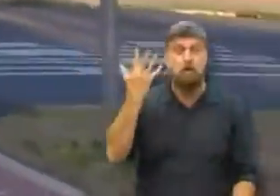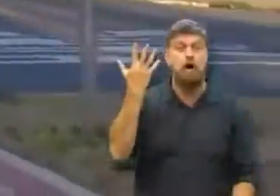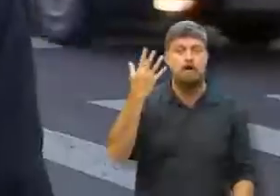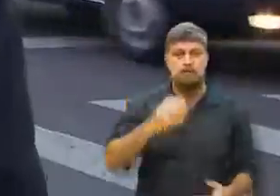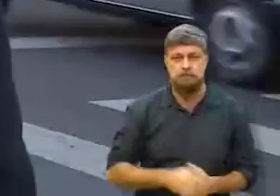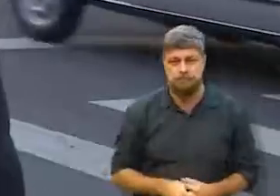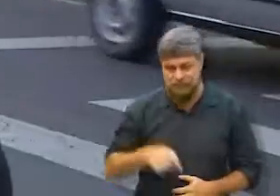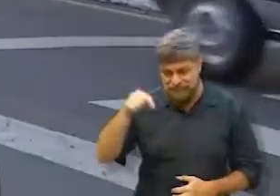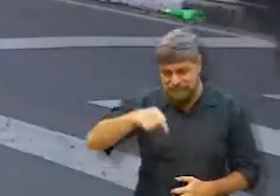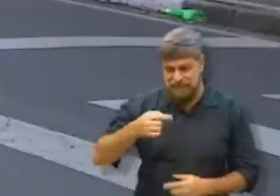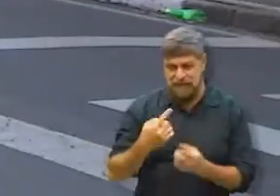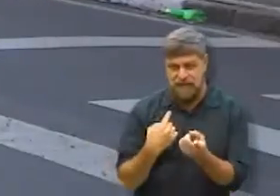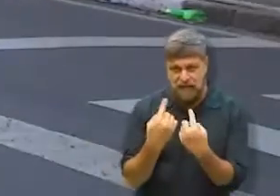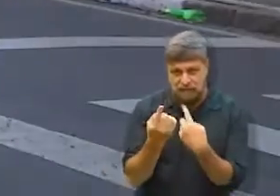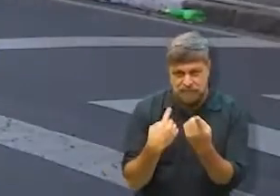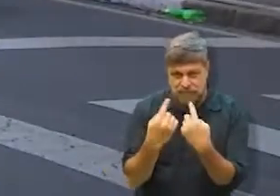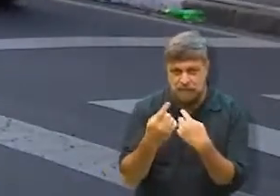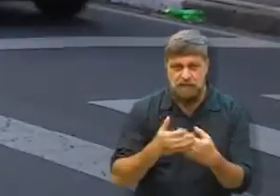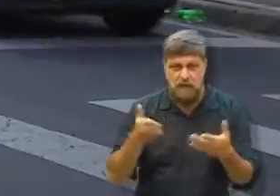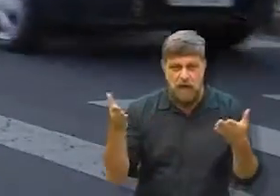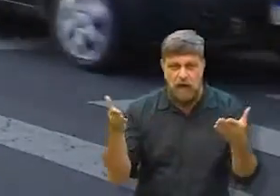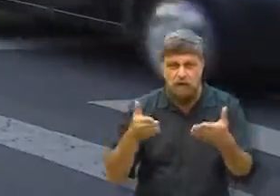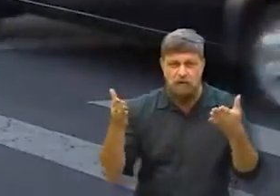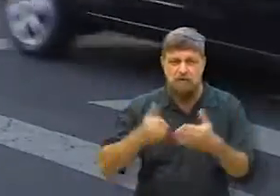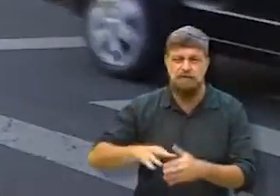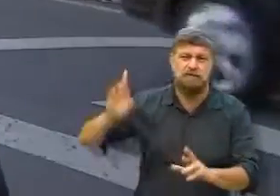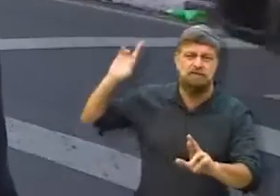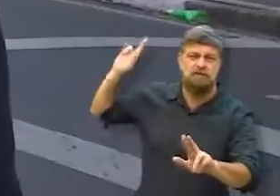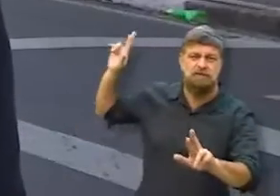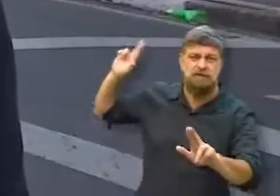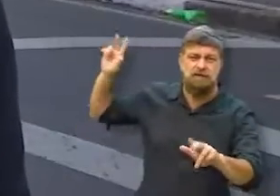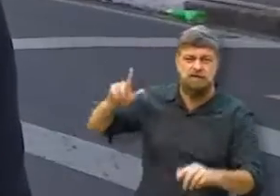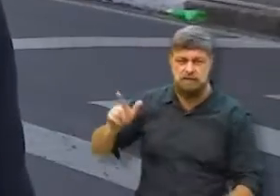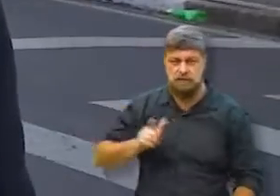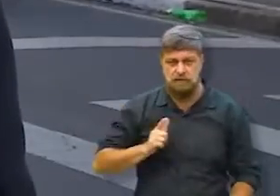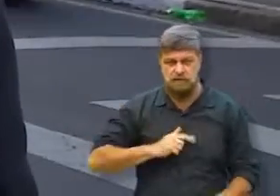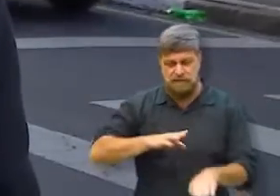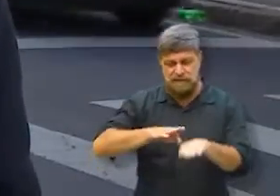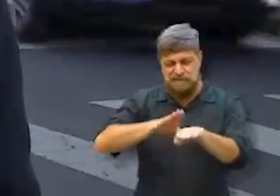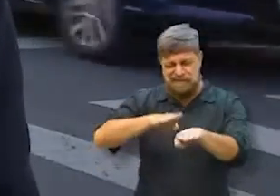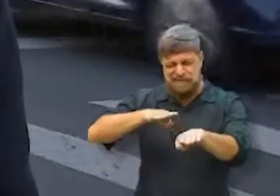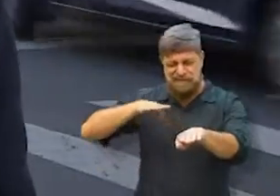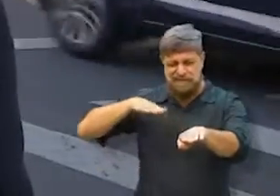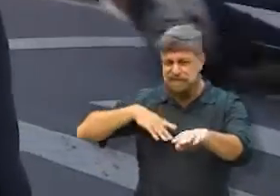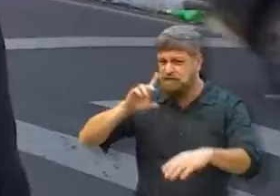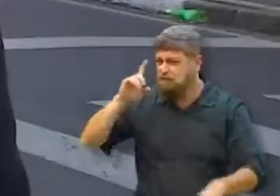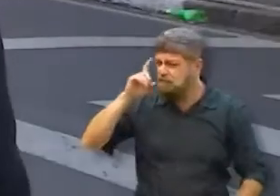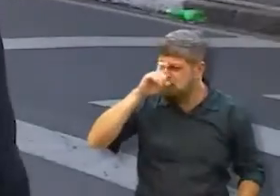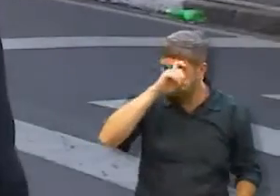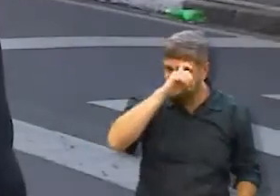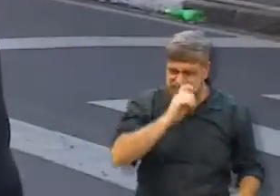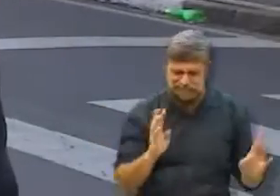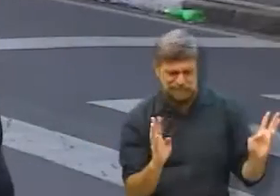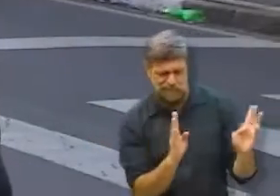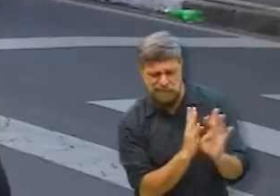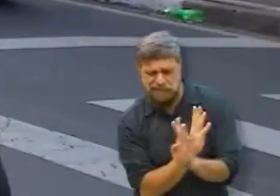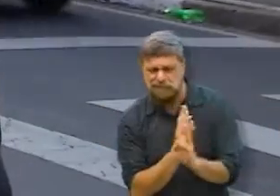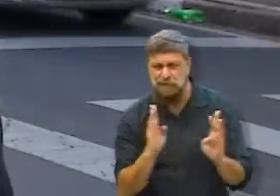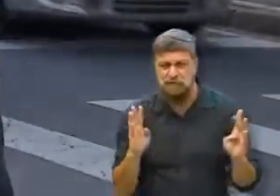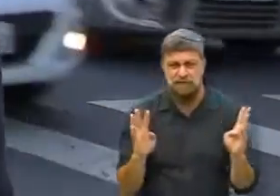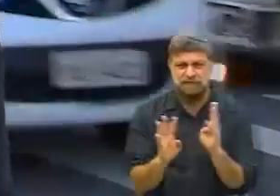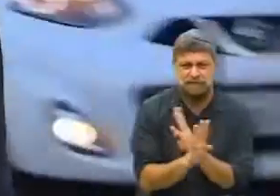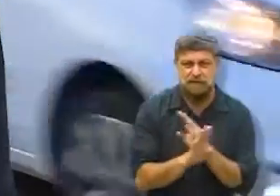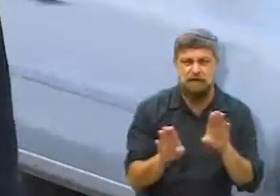para o local. Nessa avenida, hoje é outra realidade. Na questão do trânsito, ficou muito difícil a locomoção de